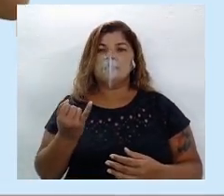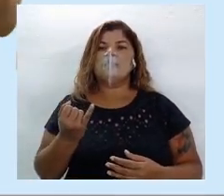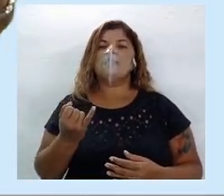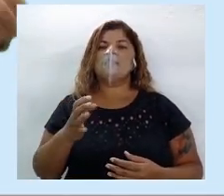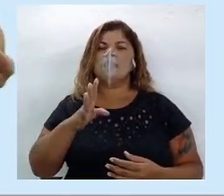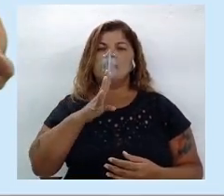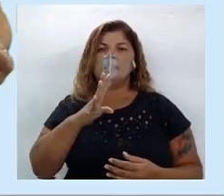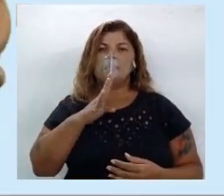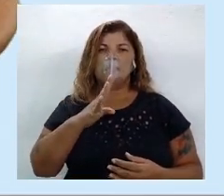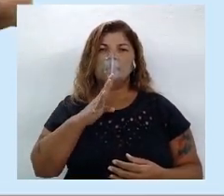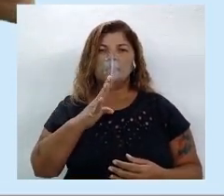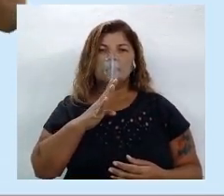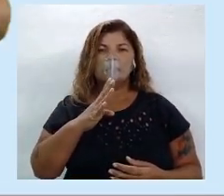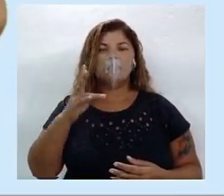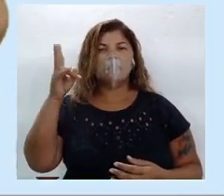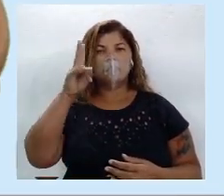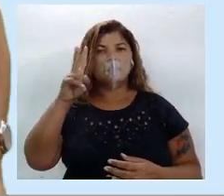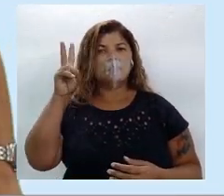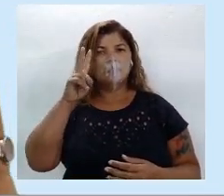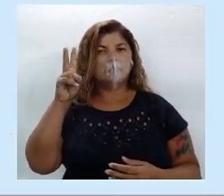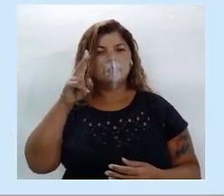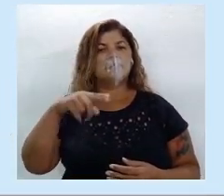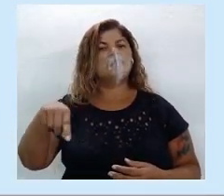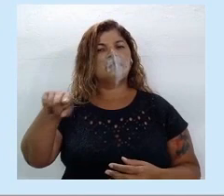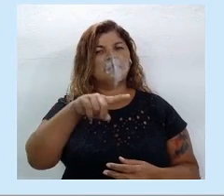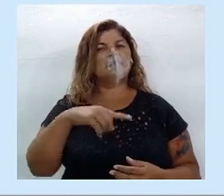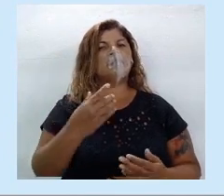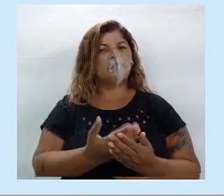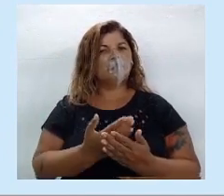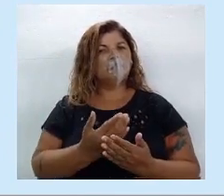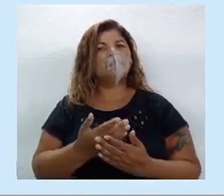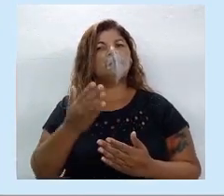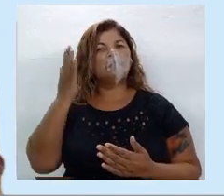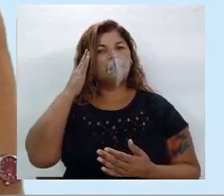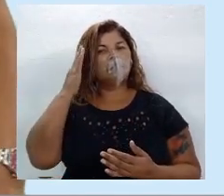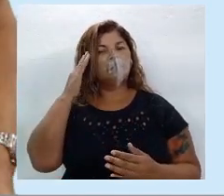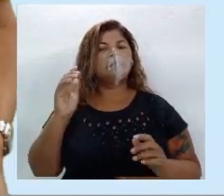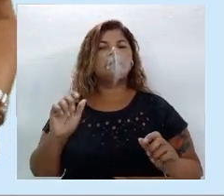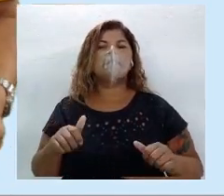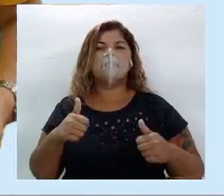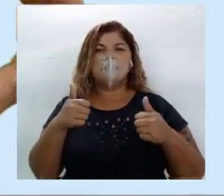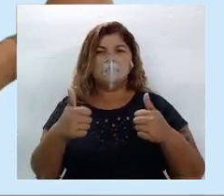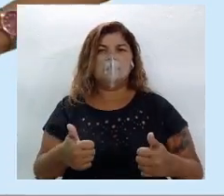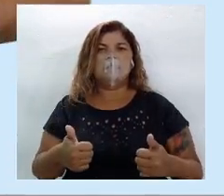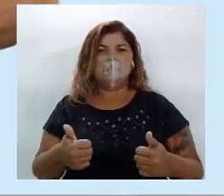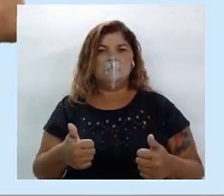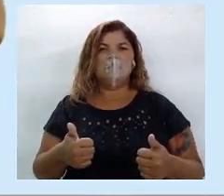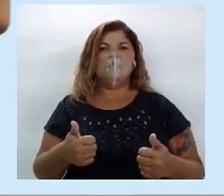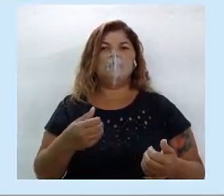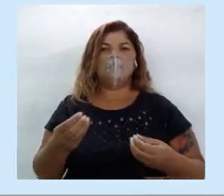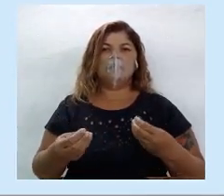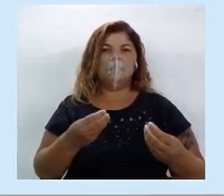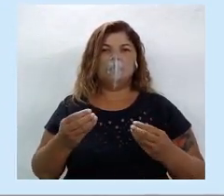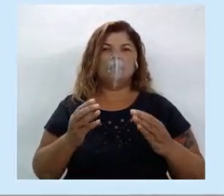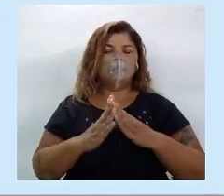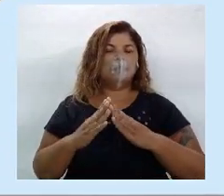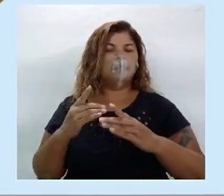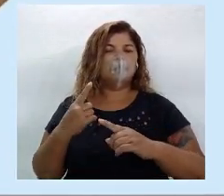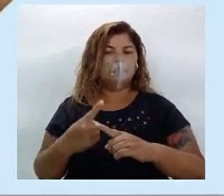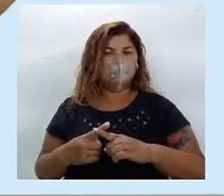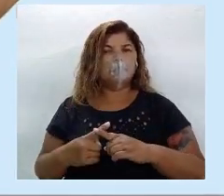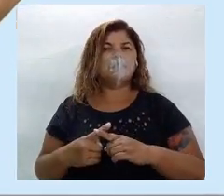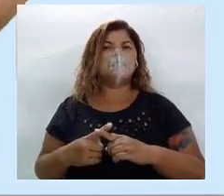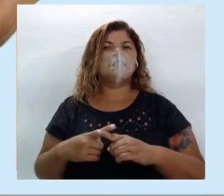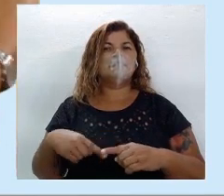bom conhecer o histórico para que você, estudante, entenda melhor, certo? A questão da igreja que